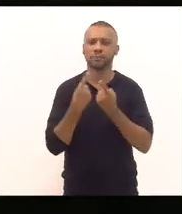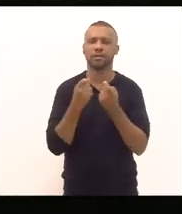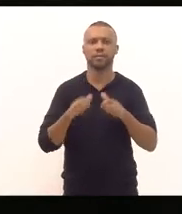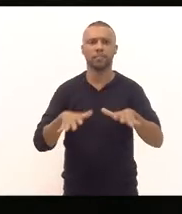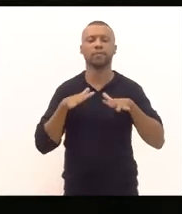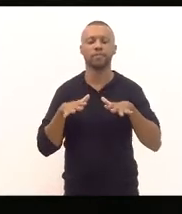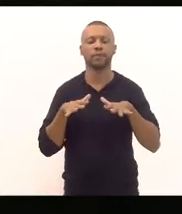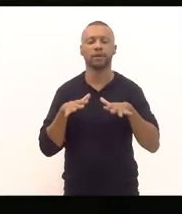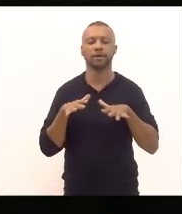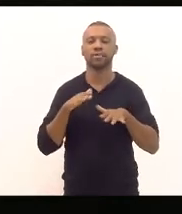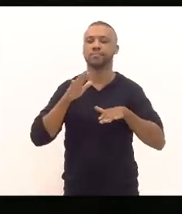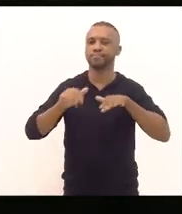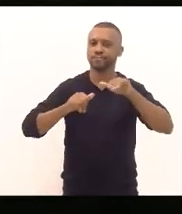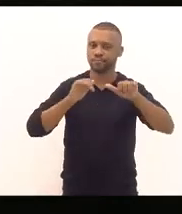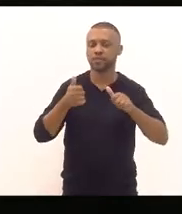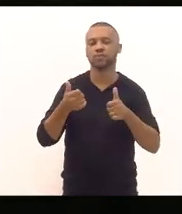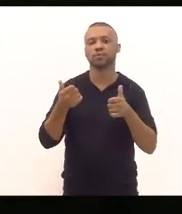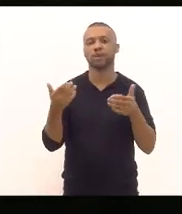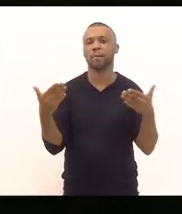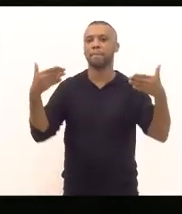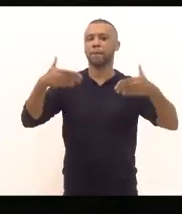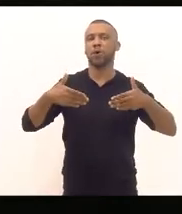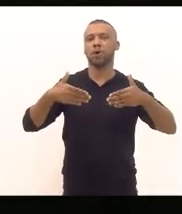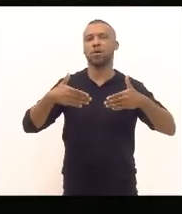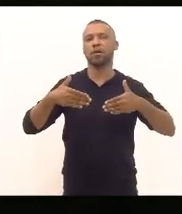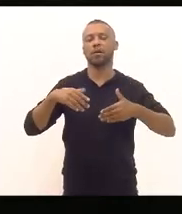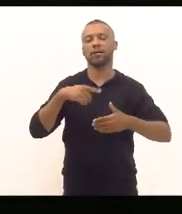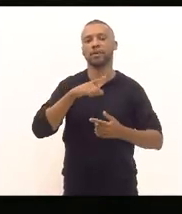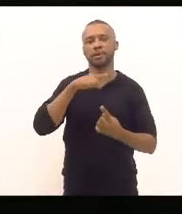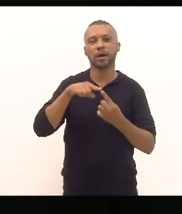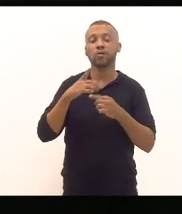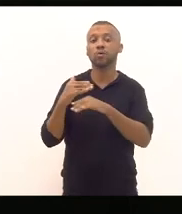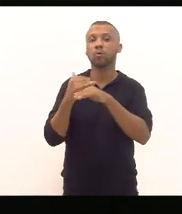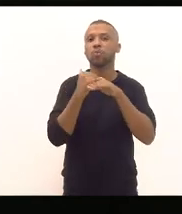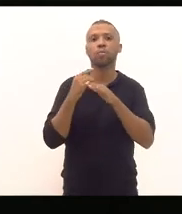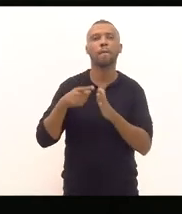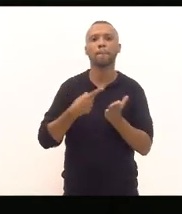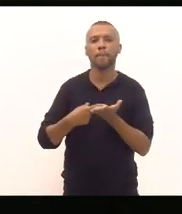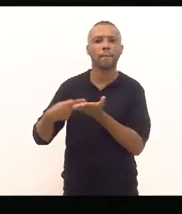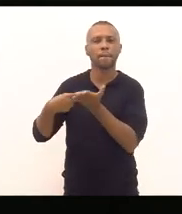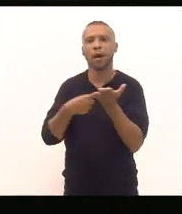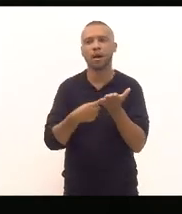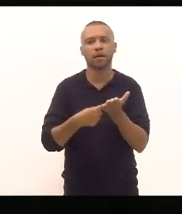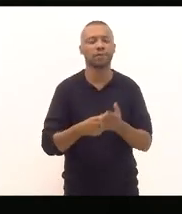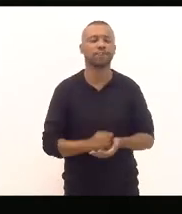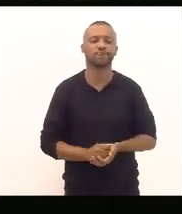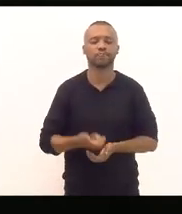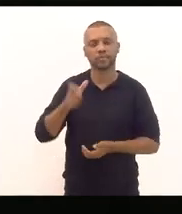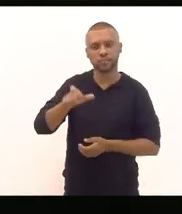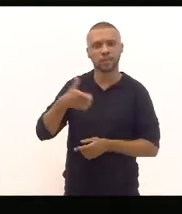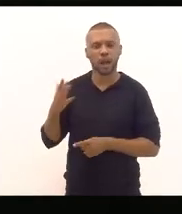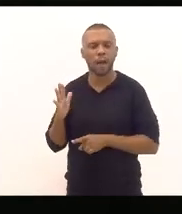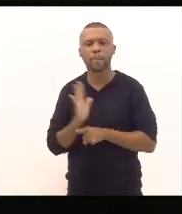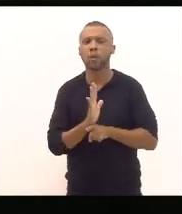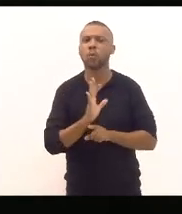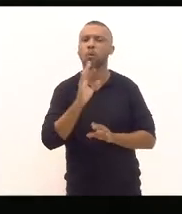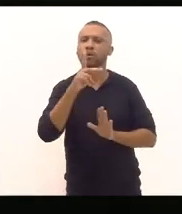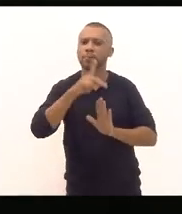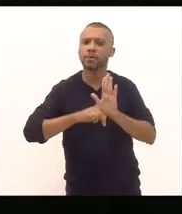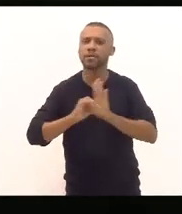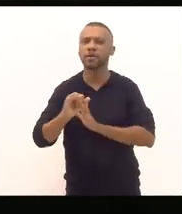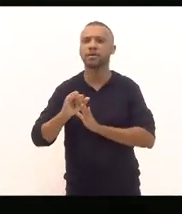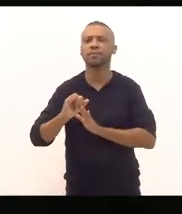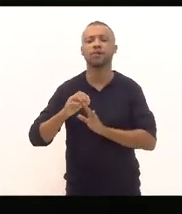chamando todas as partes interessadas e tentar chegar a um denominador comum uma das pessoas que ajudou muito a colaborar com esse projeto